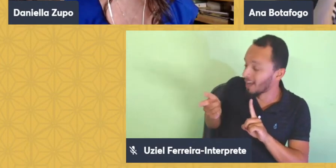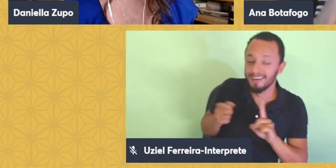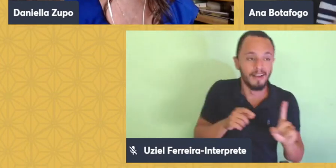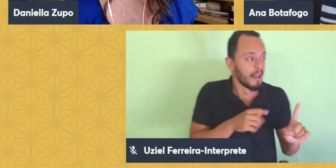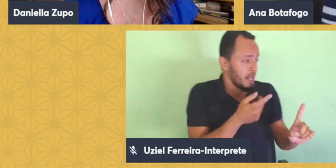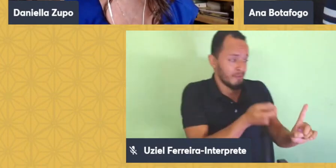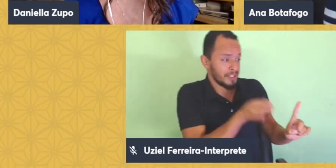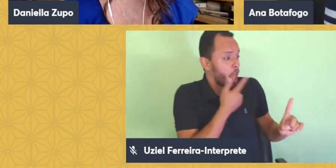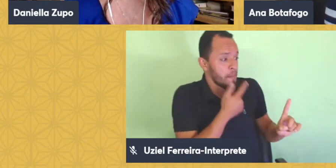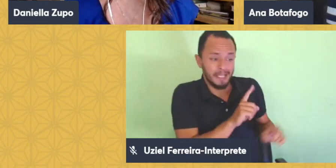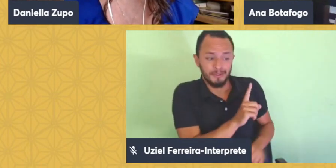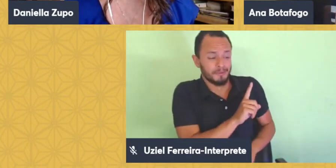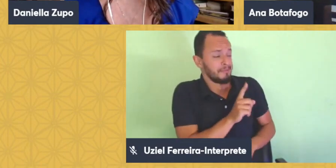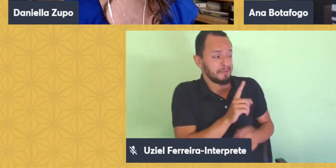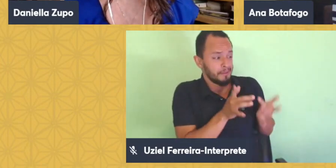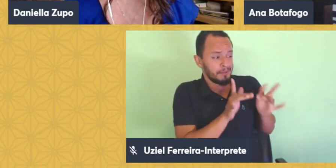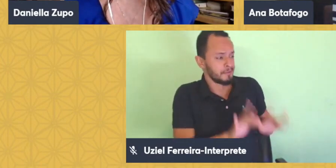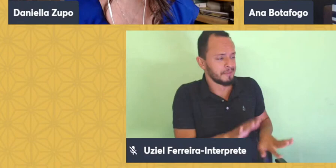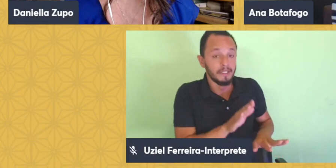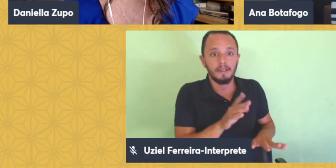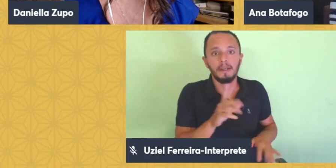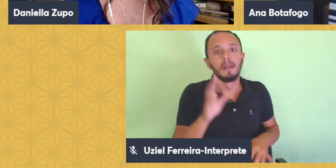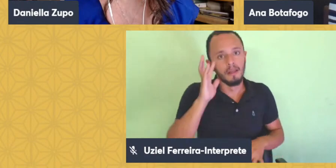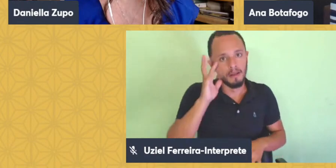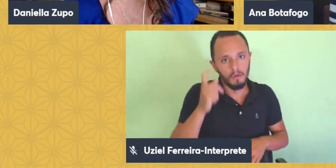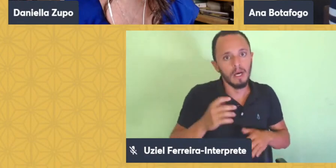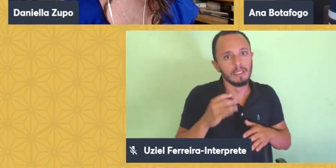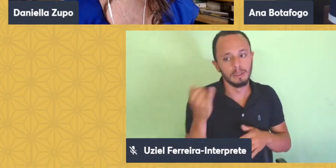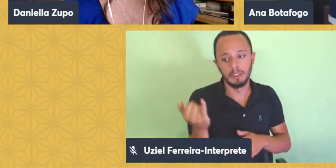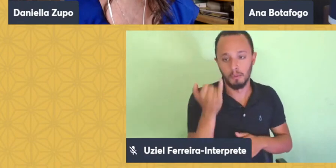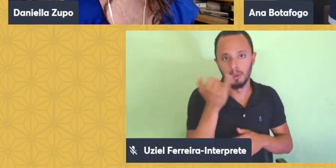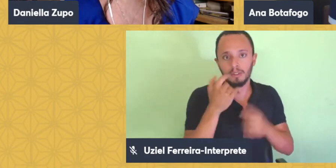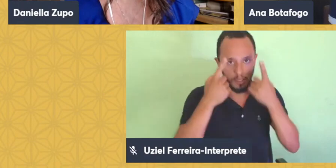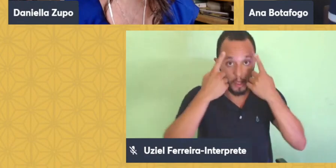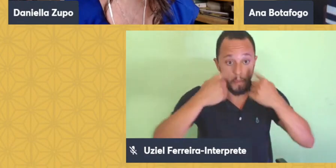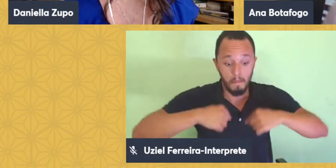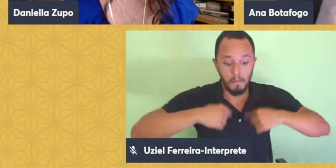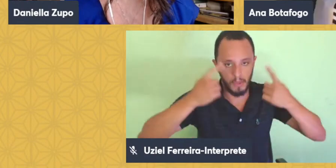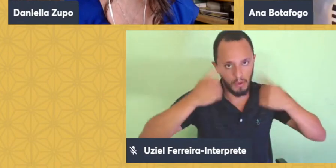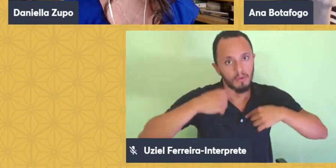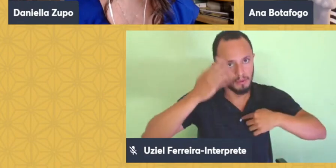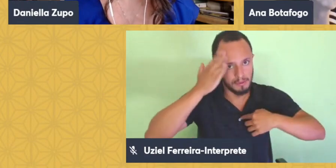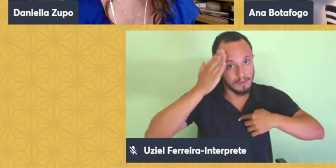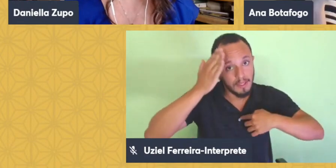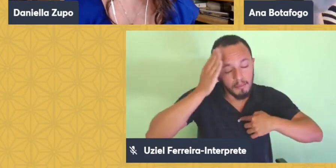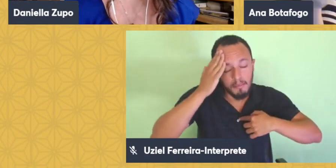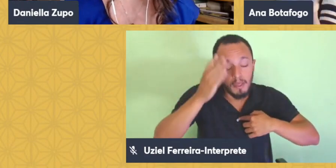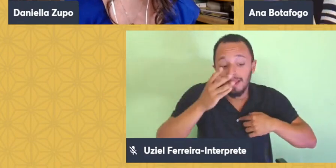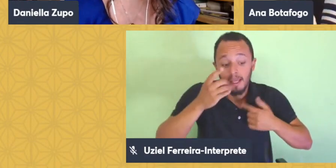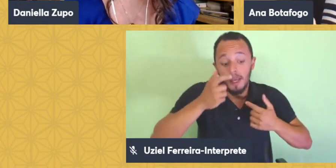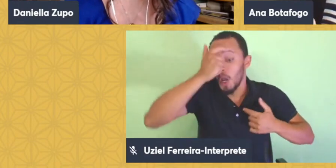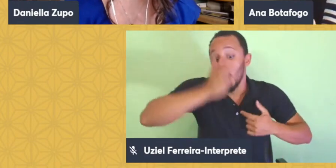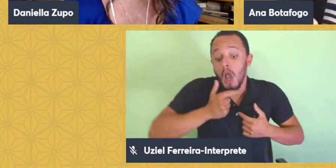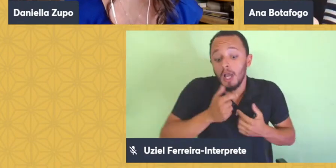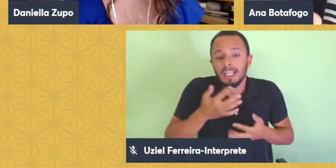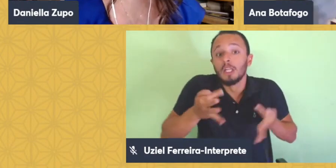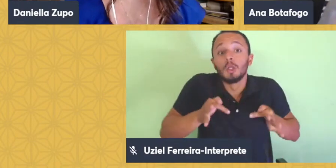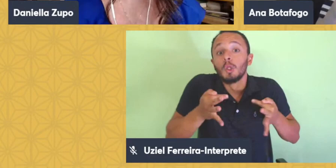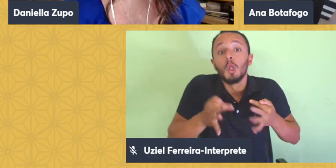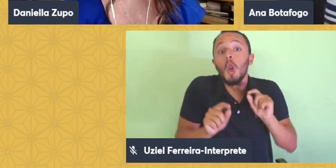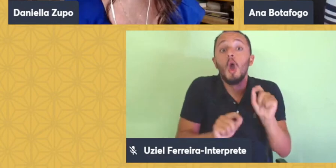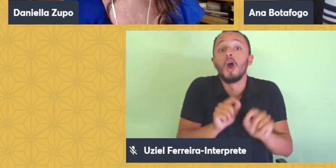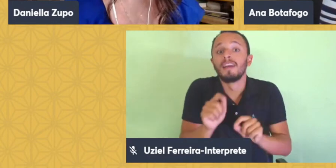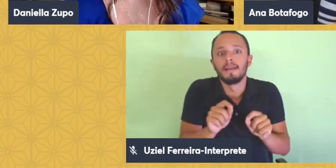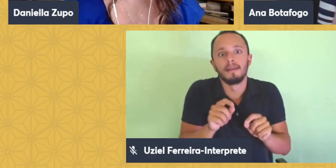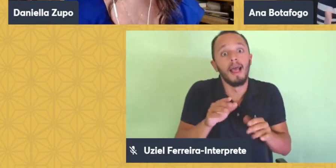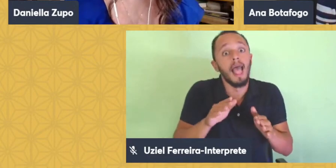último caso que eu também achava é importante entender que dor eu tinha e até onde a gente podia ir com a